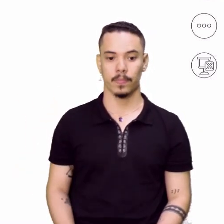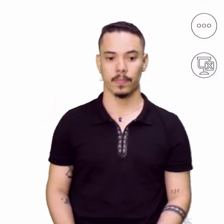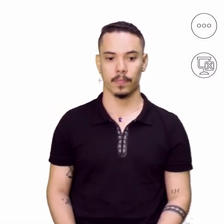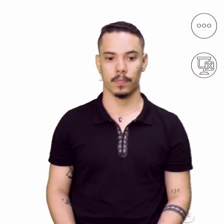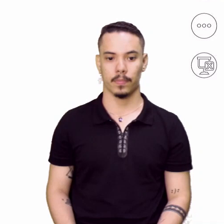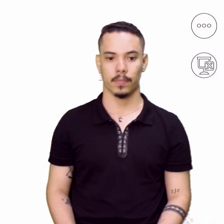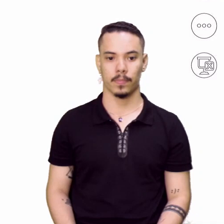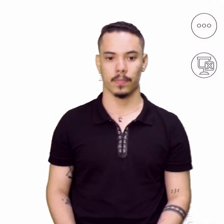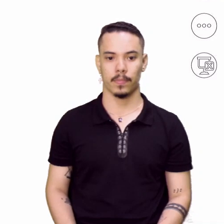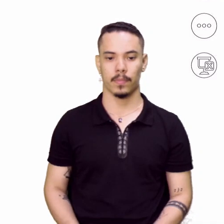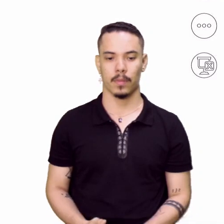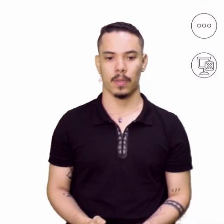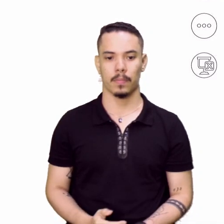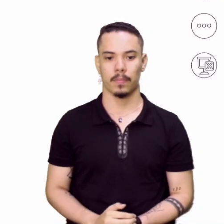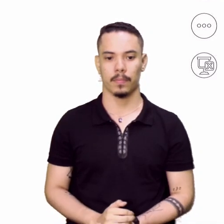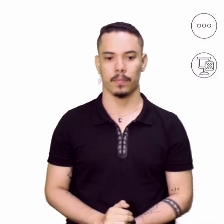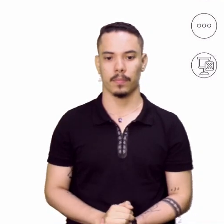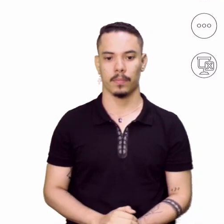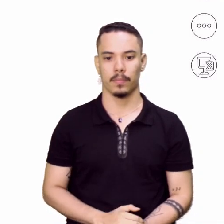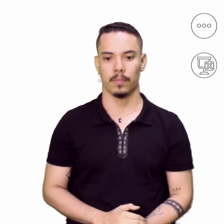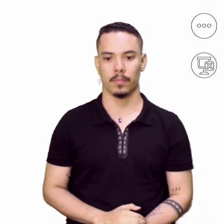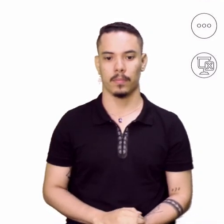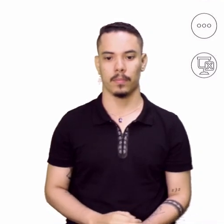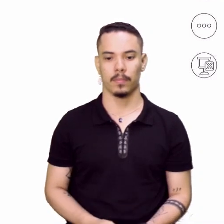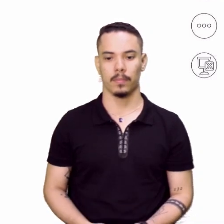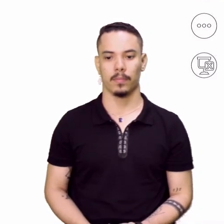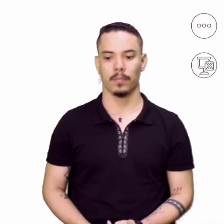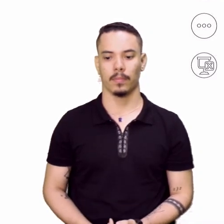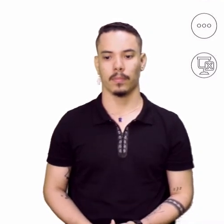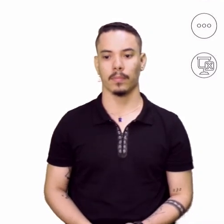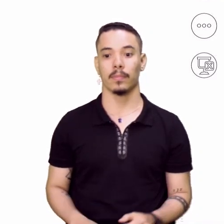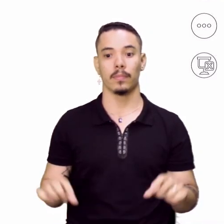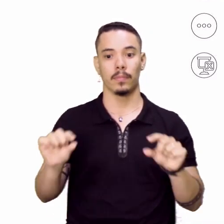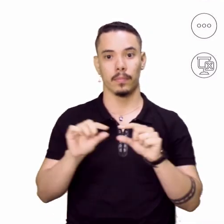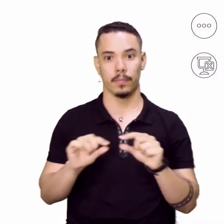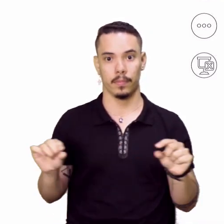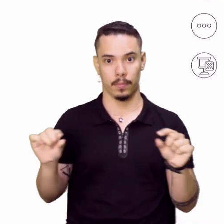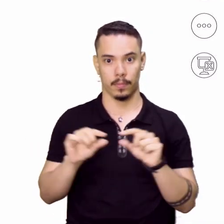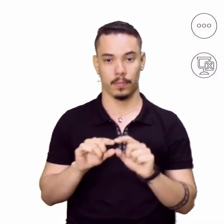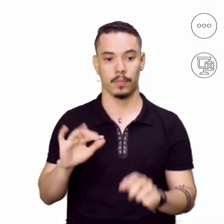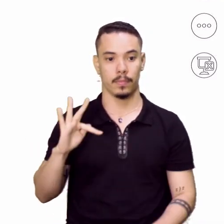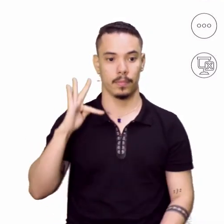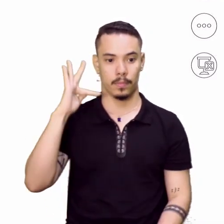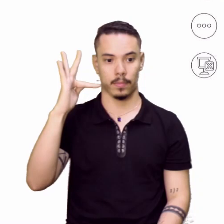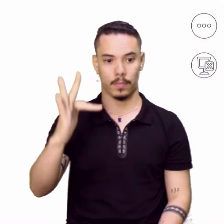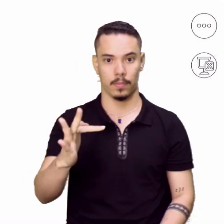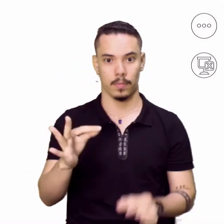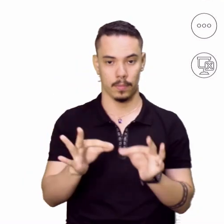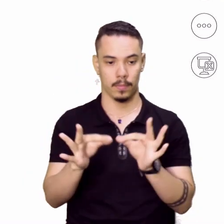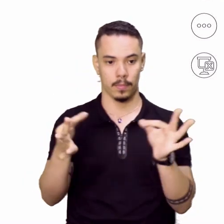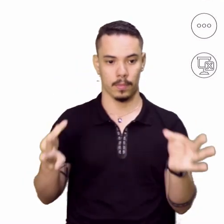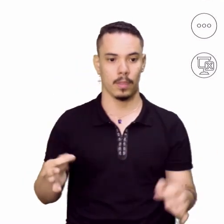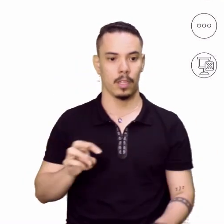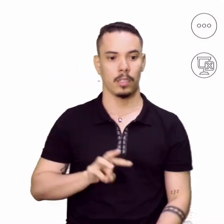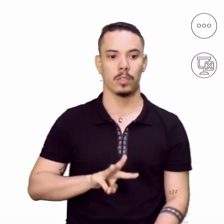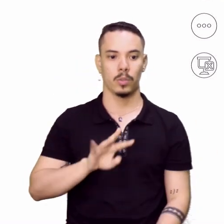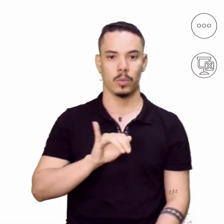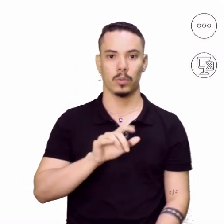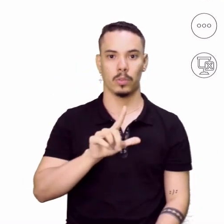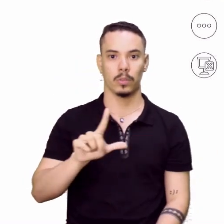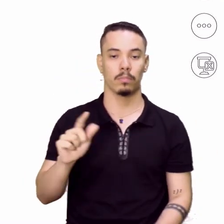ter uma ideia é comum que as frases no futuro simples com Will sejam